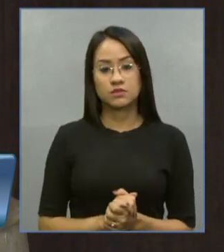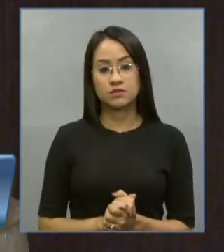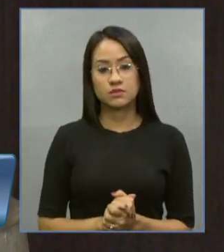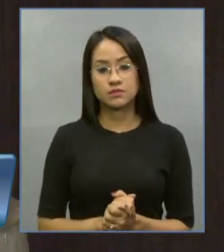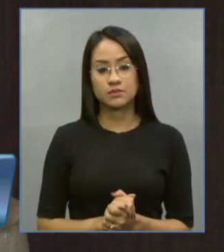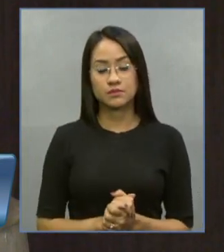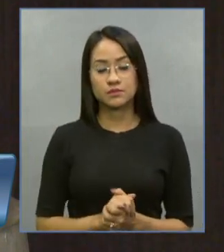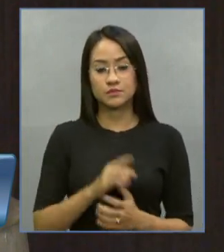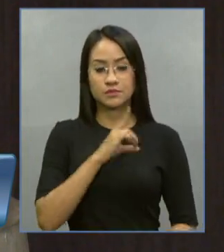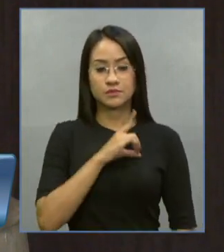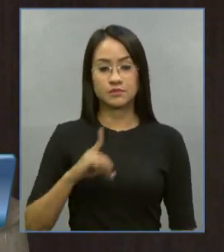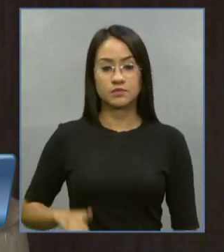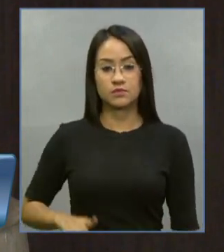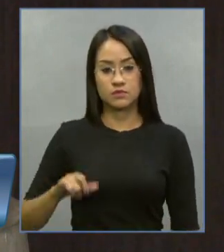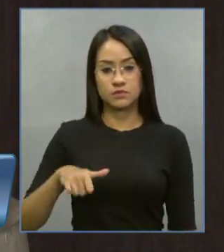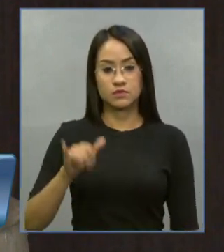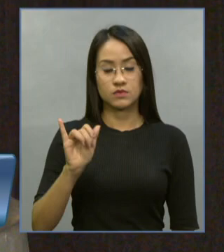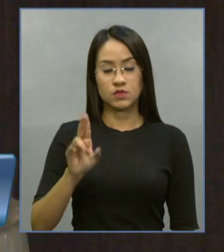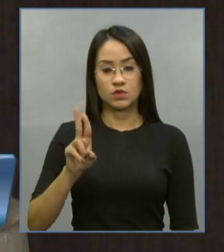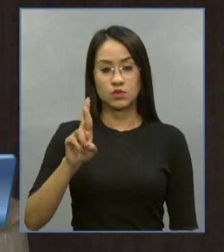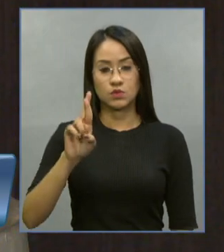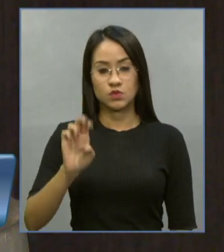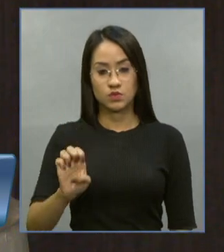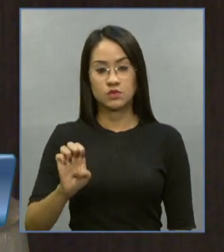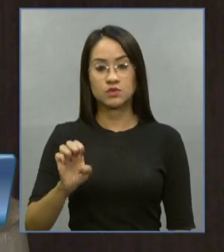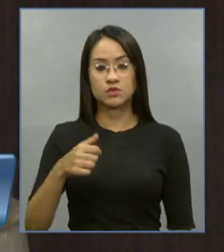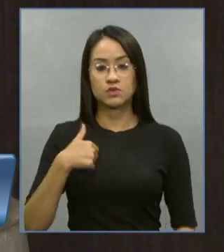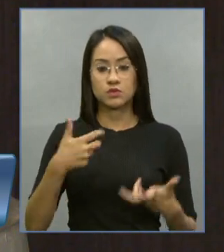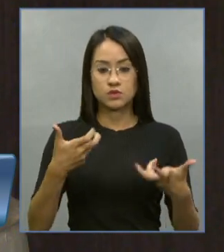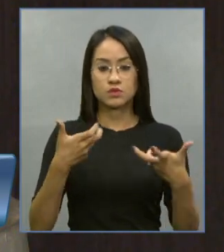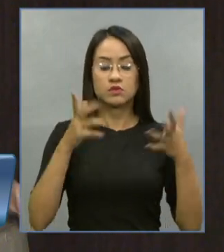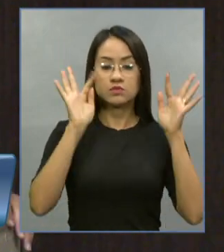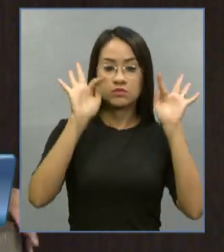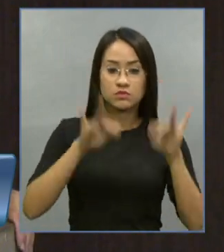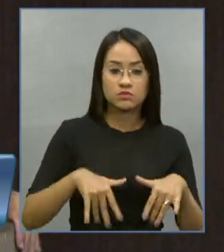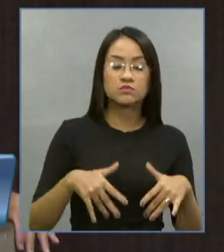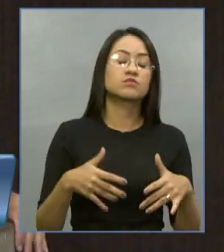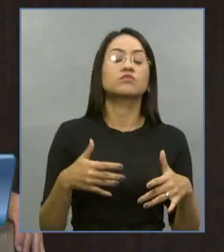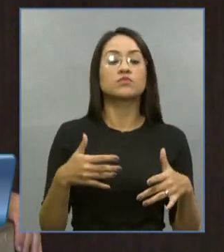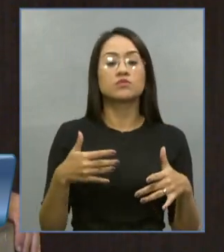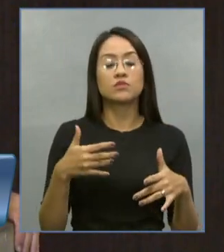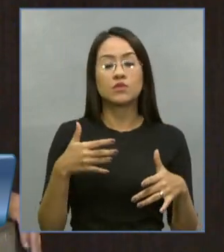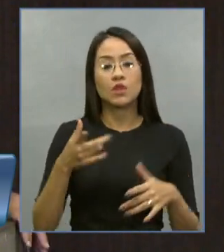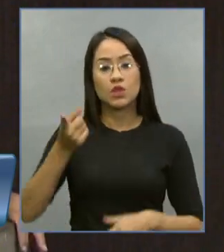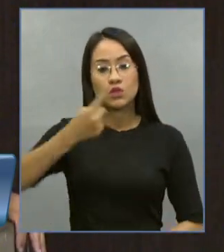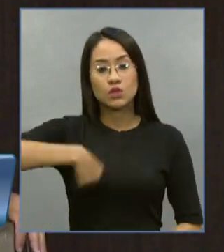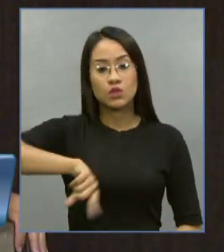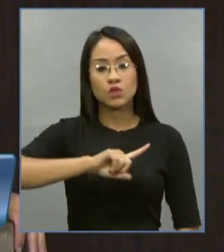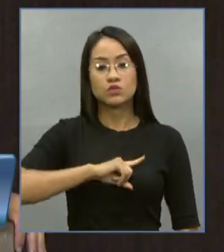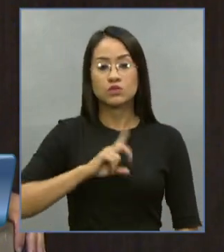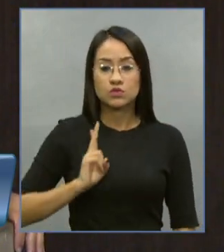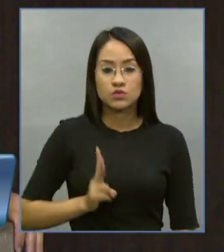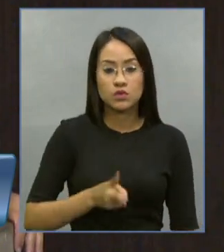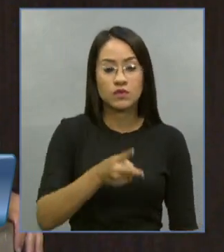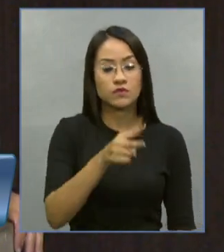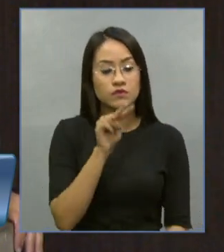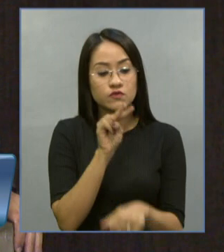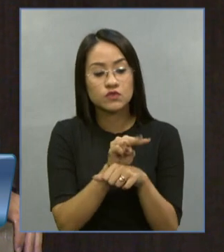Excelência, deputado Yuri, e queria aqui concluir dizendo que nós continuaremos